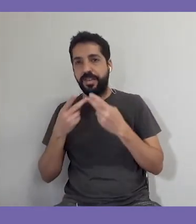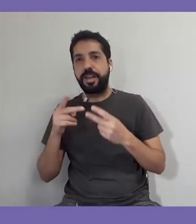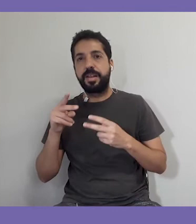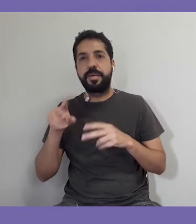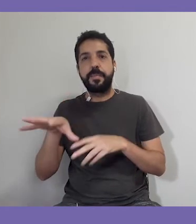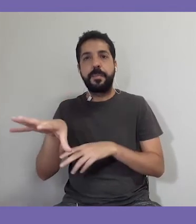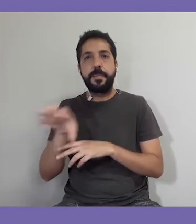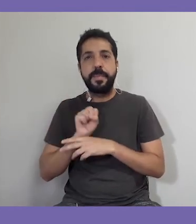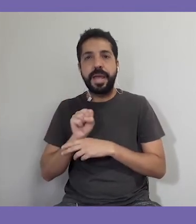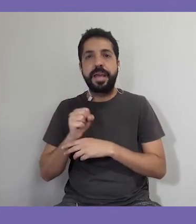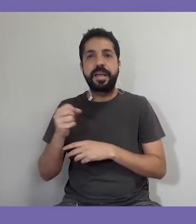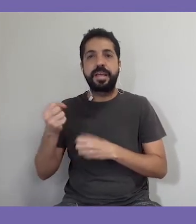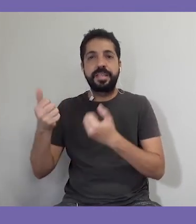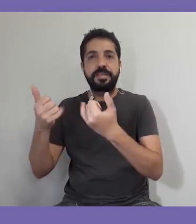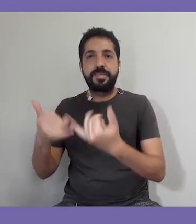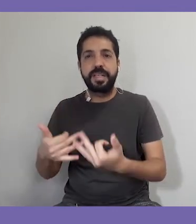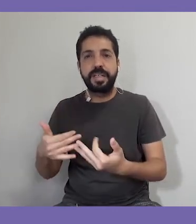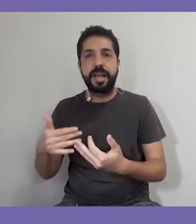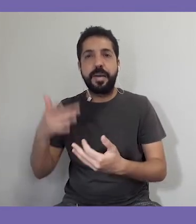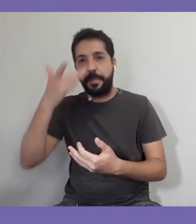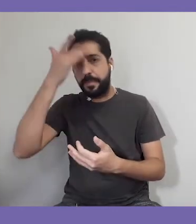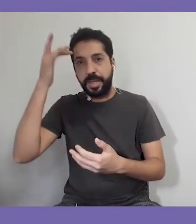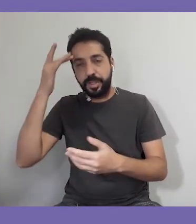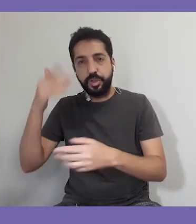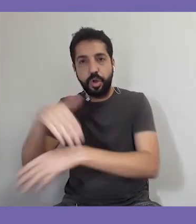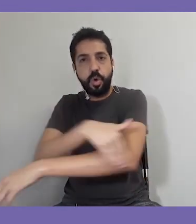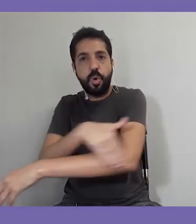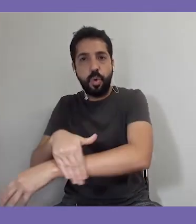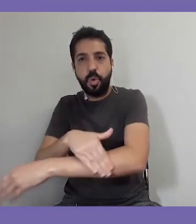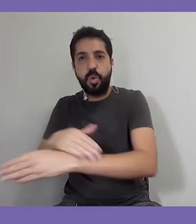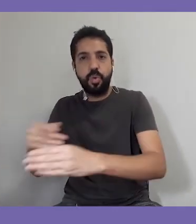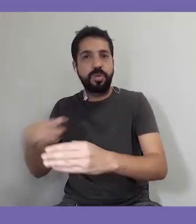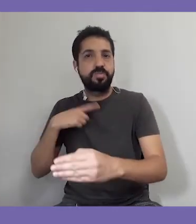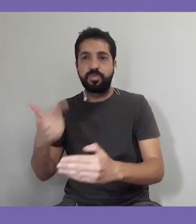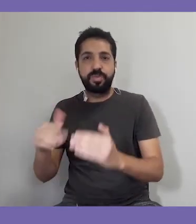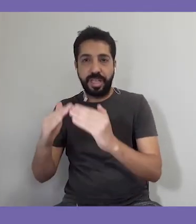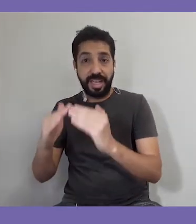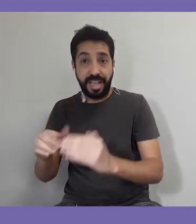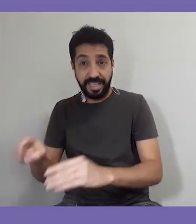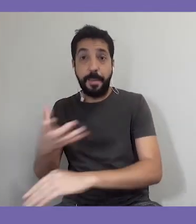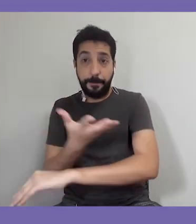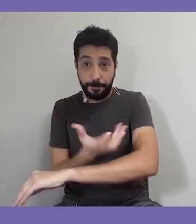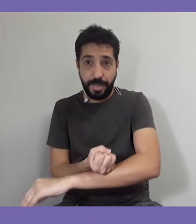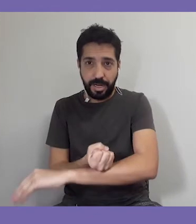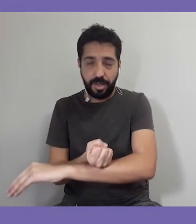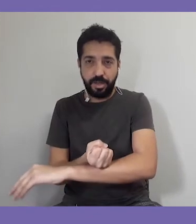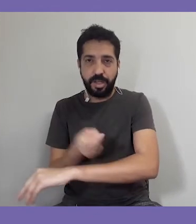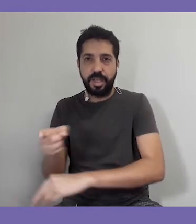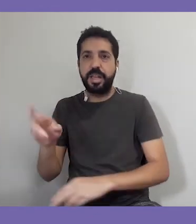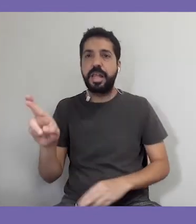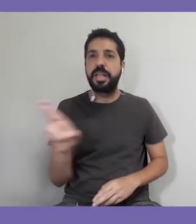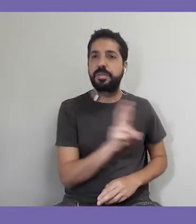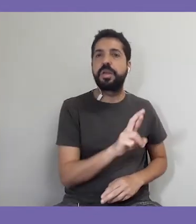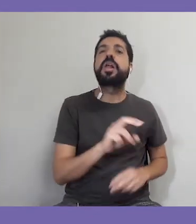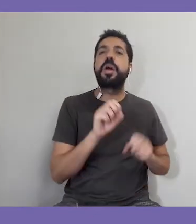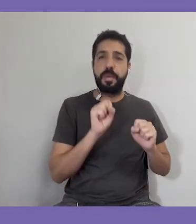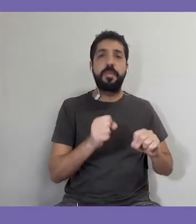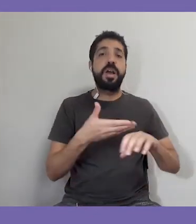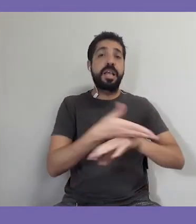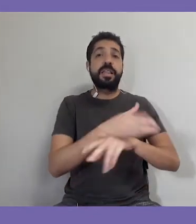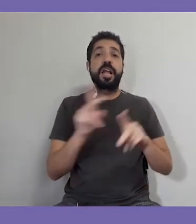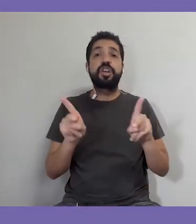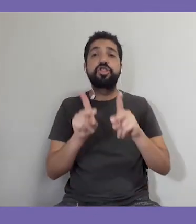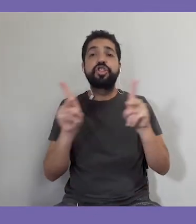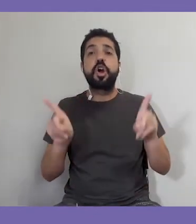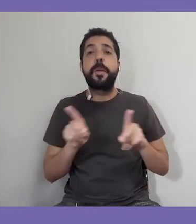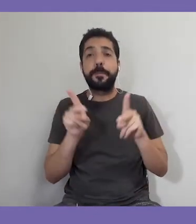depoimento de um morador de rua que, quando ele é perguntado sobre os privilégios que ele tem, ele é esse morador de rua branco, ele responde